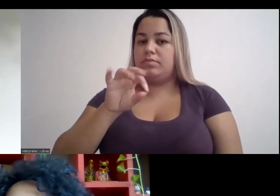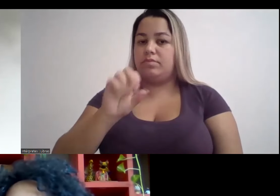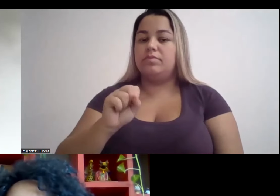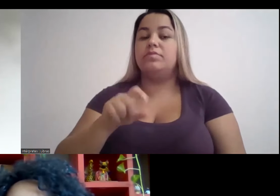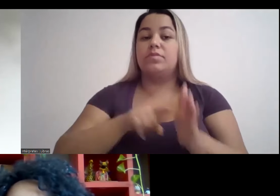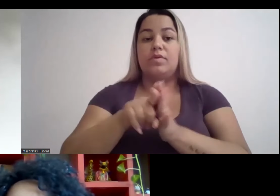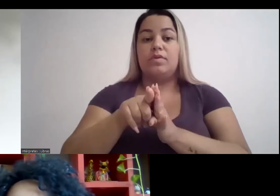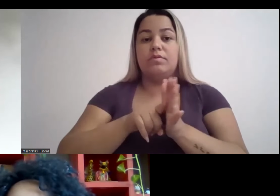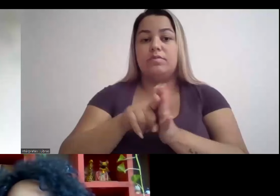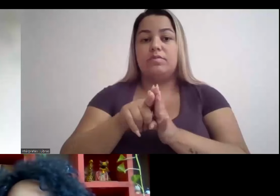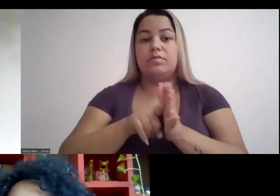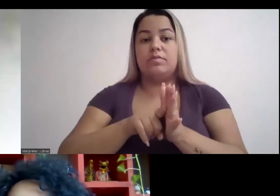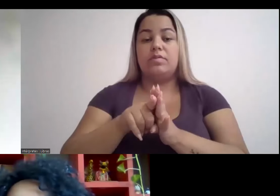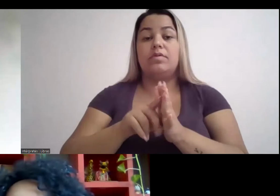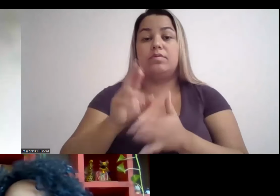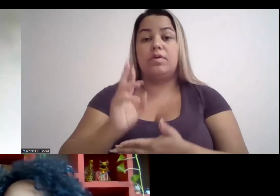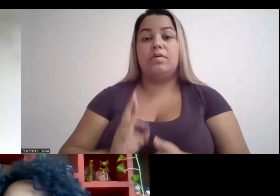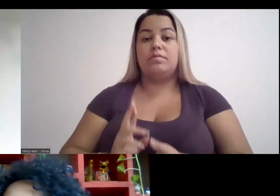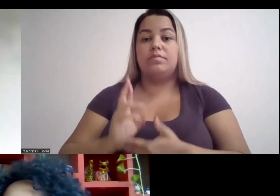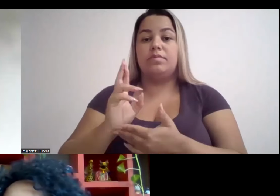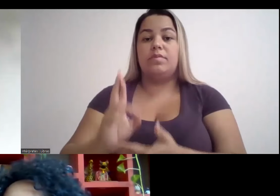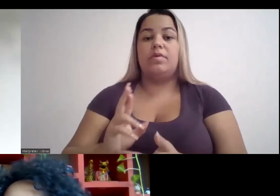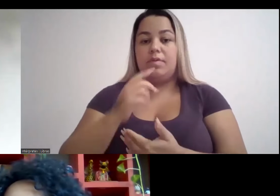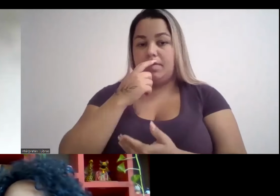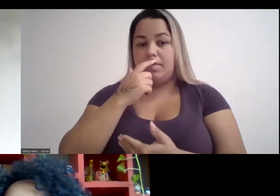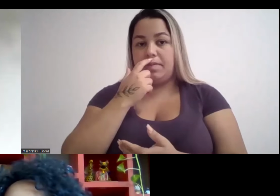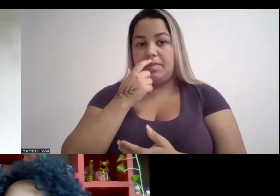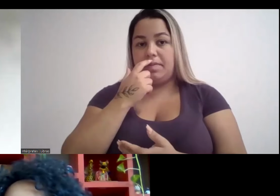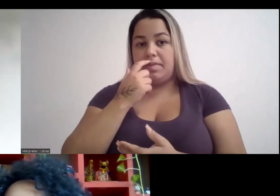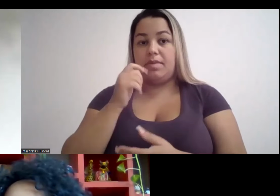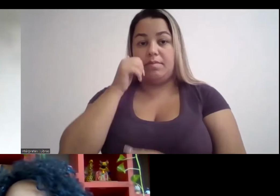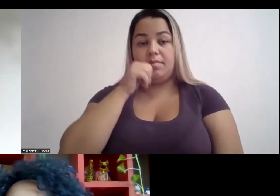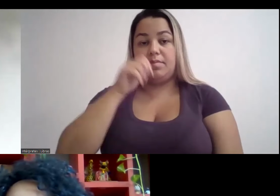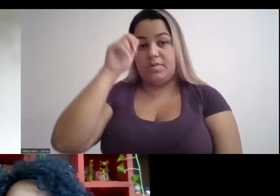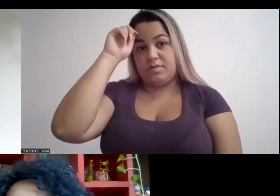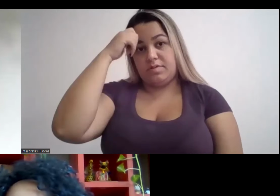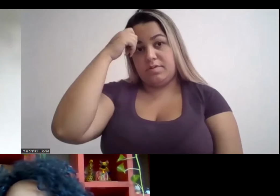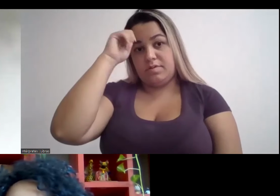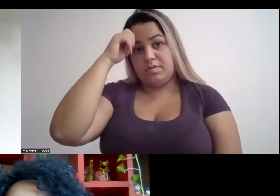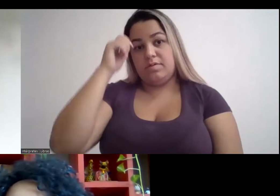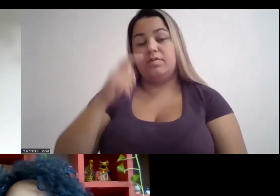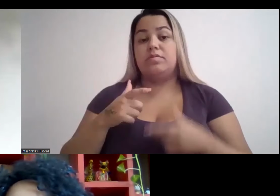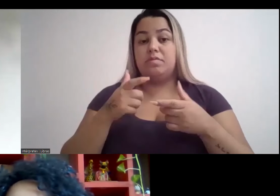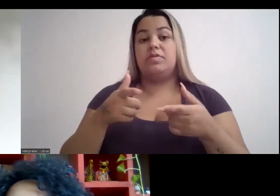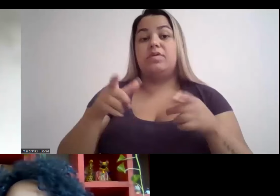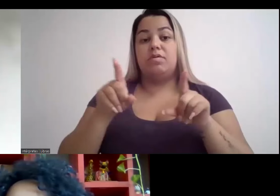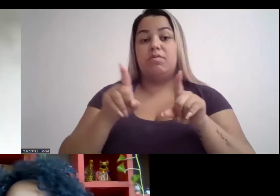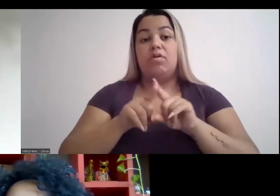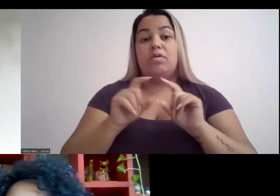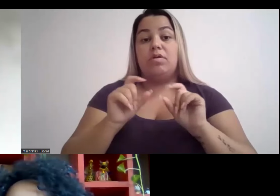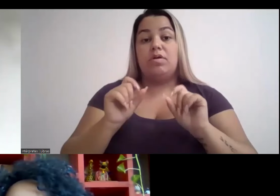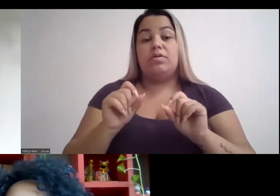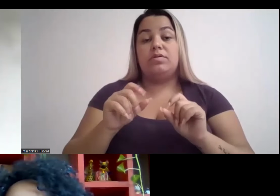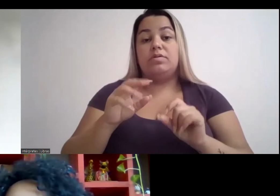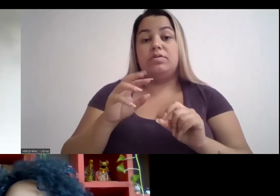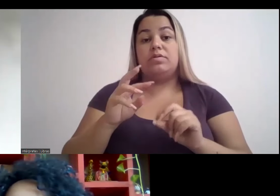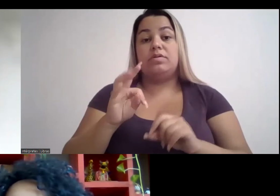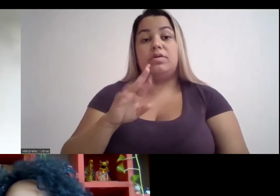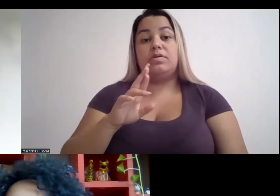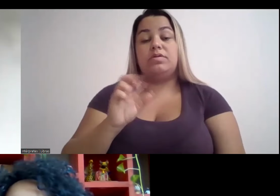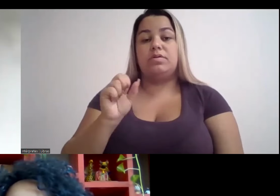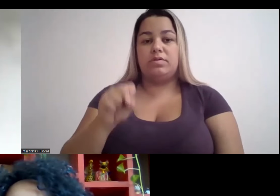no campo da representação e representatividade da mulher negra em espaços expositivos e das transmídias aplicadas